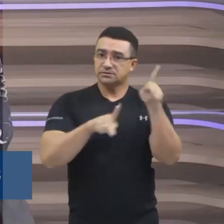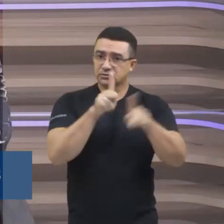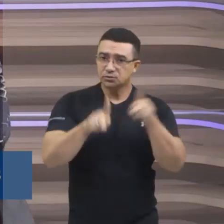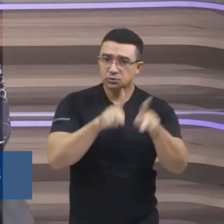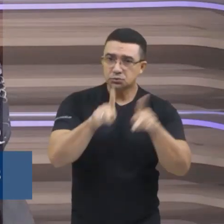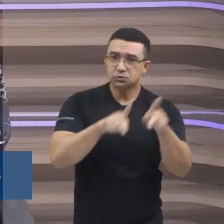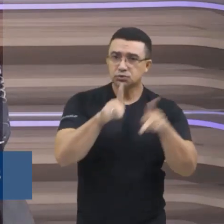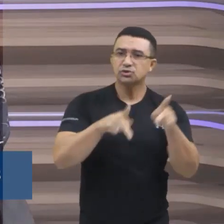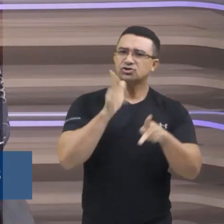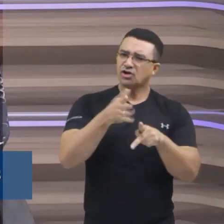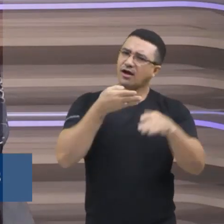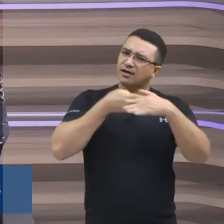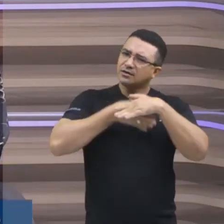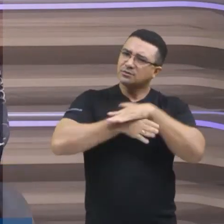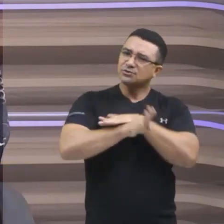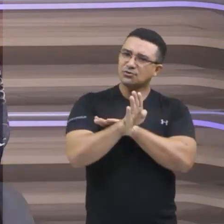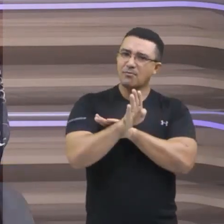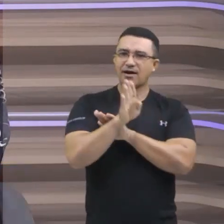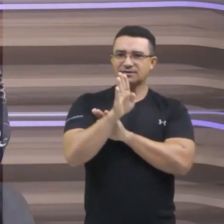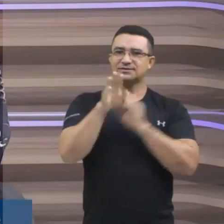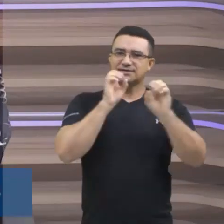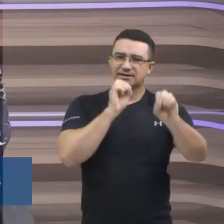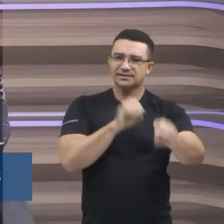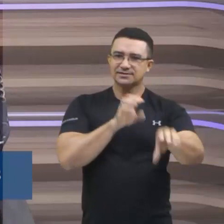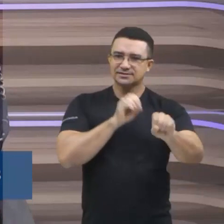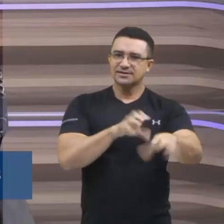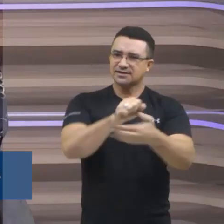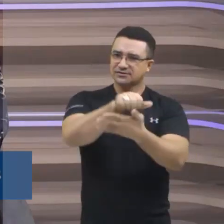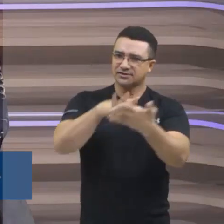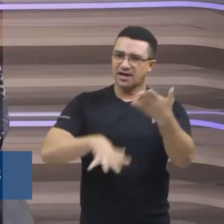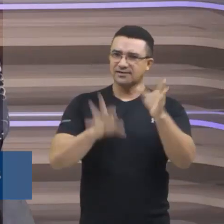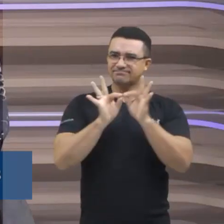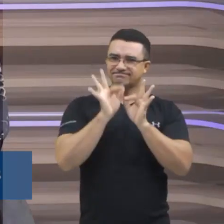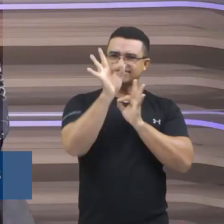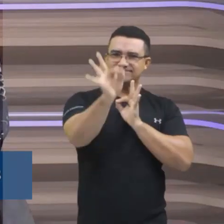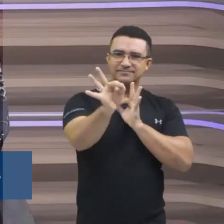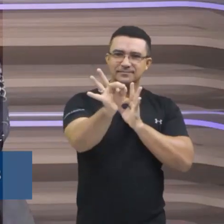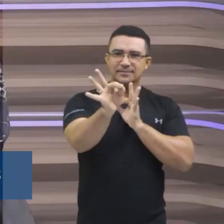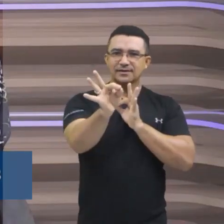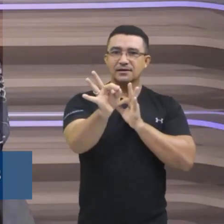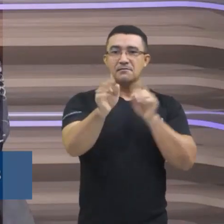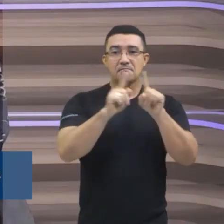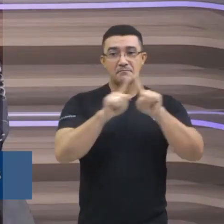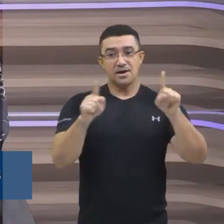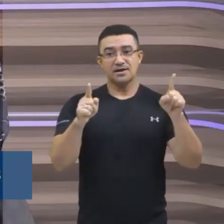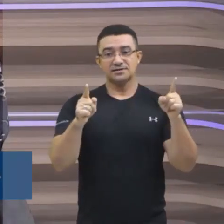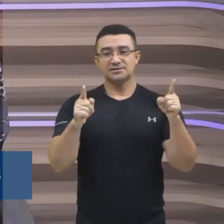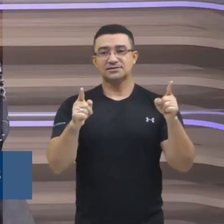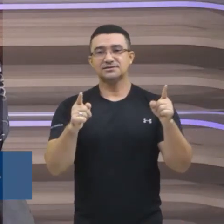público específico que já está acostumado com esse tipo de atividade, mas que hoje